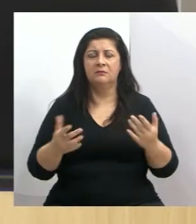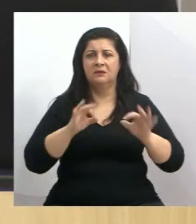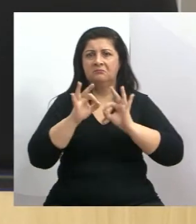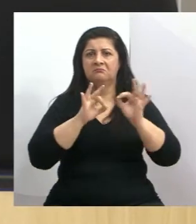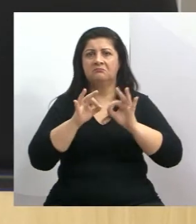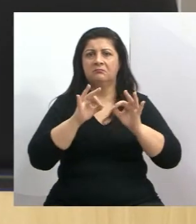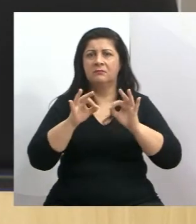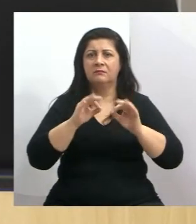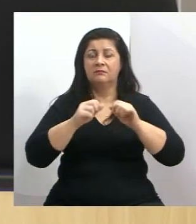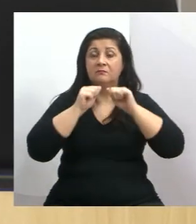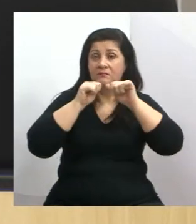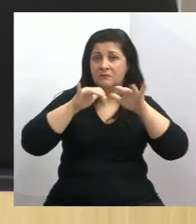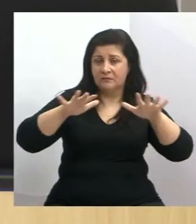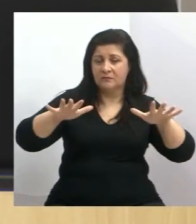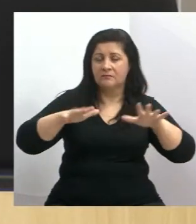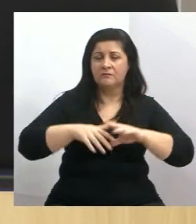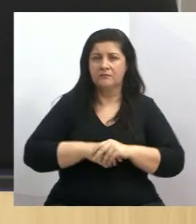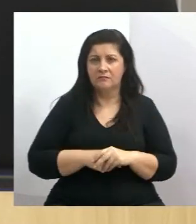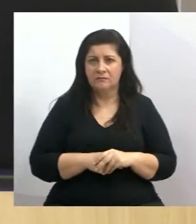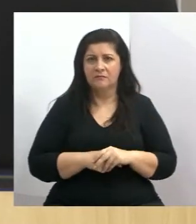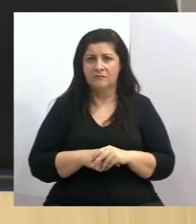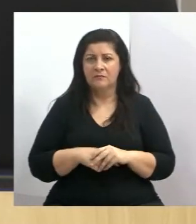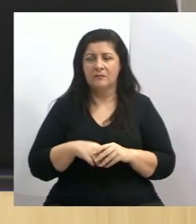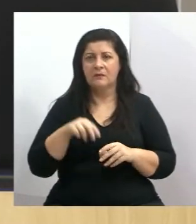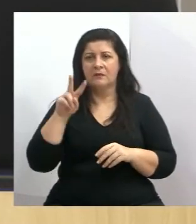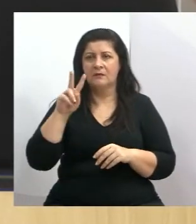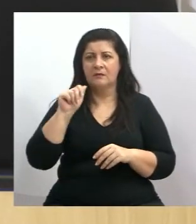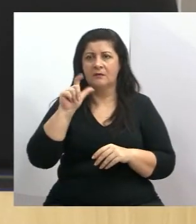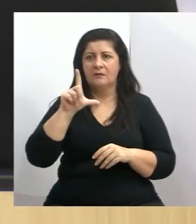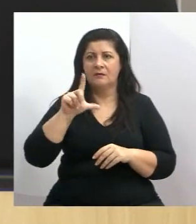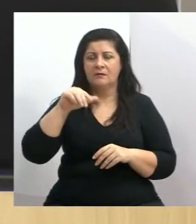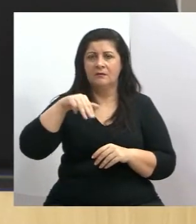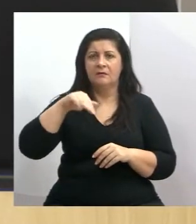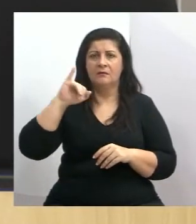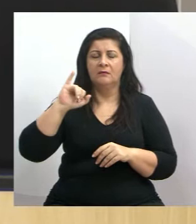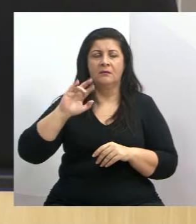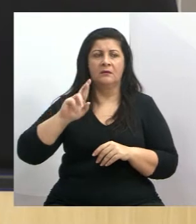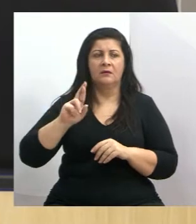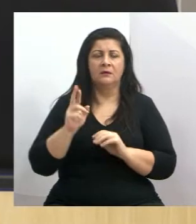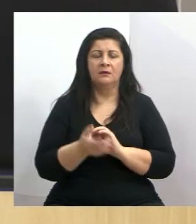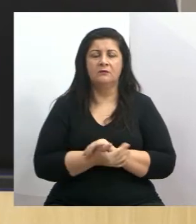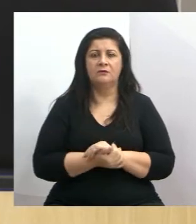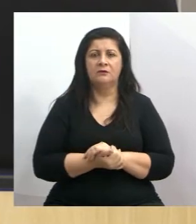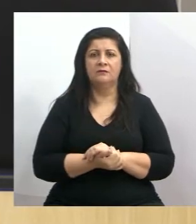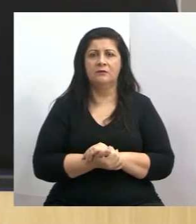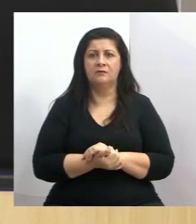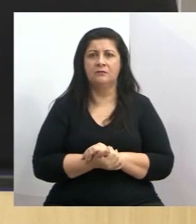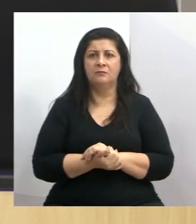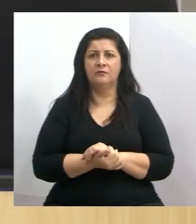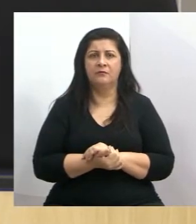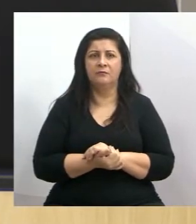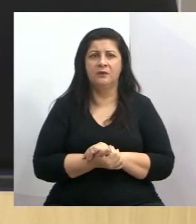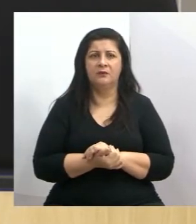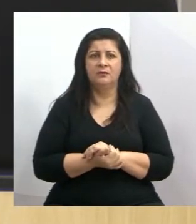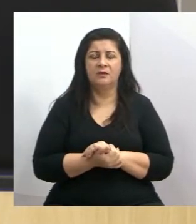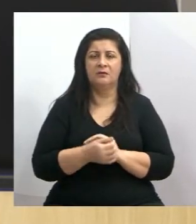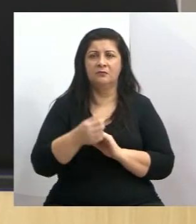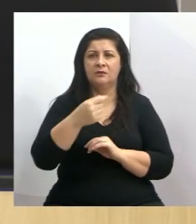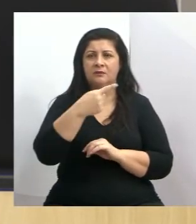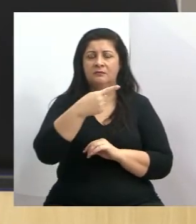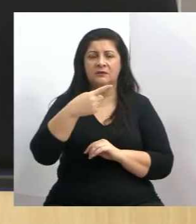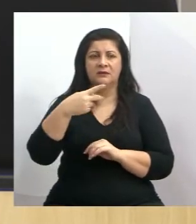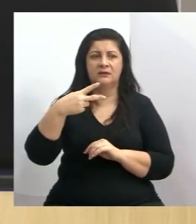habituais para a divulgação da presente manifestação Vereador Valmir do parque Meia Lua a Moção 129